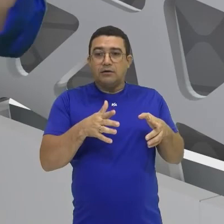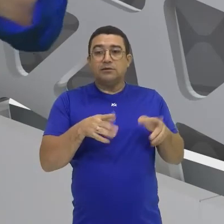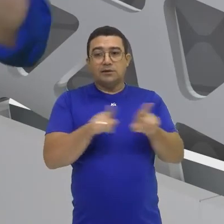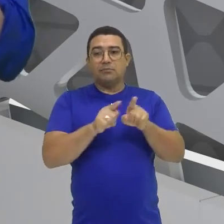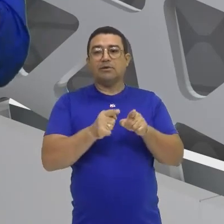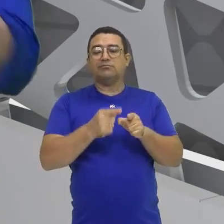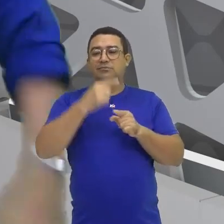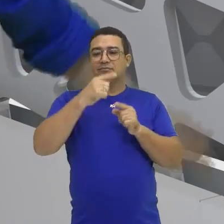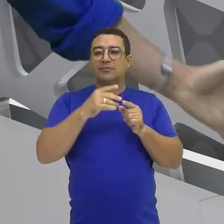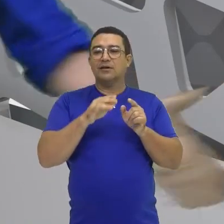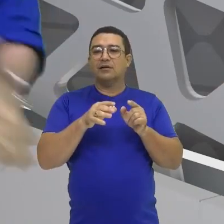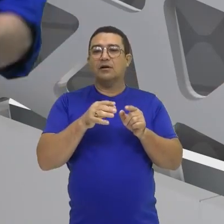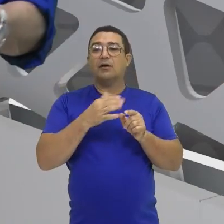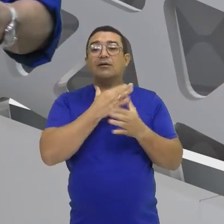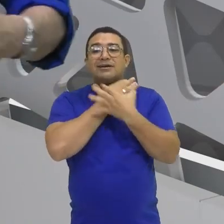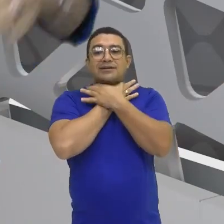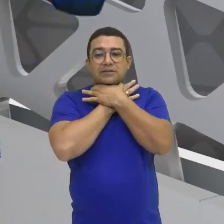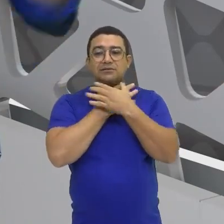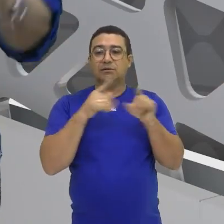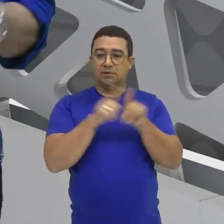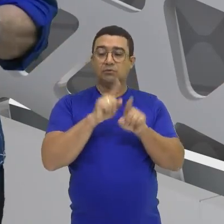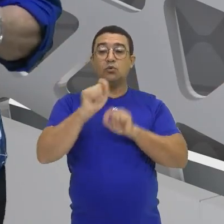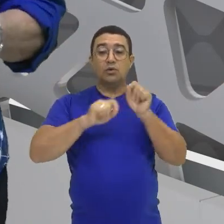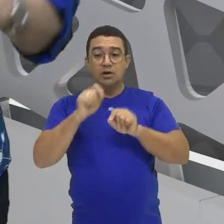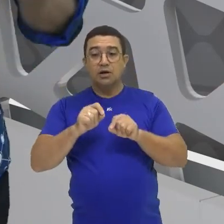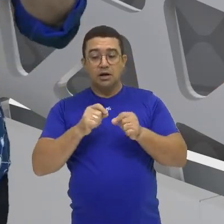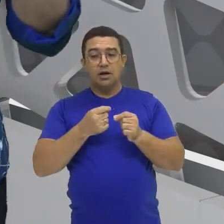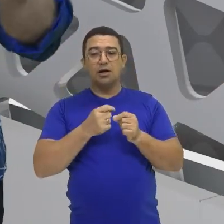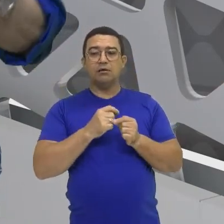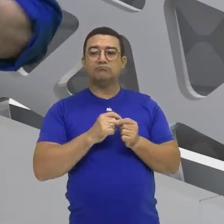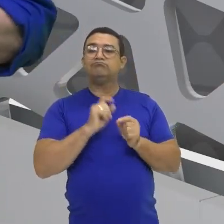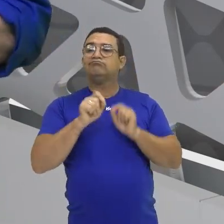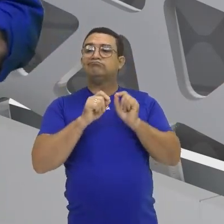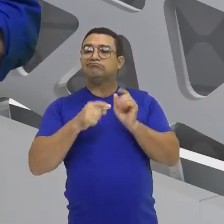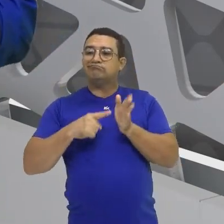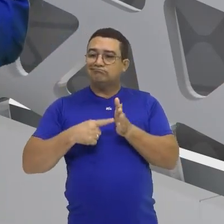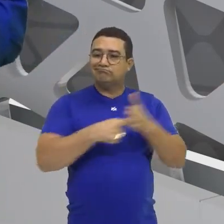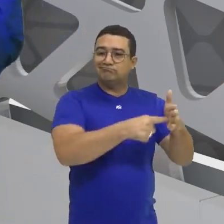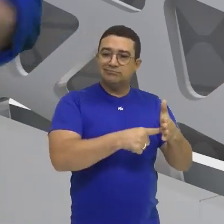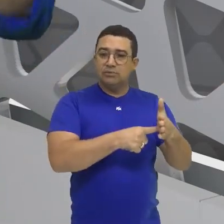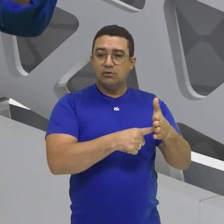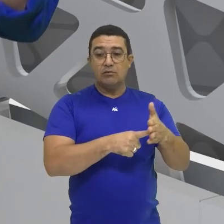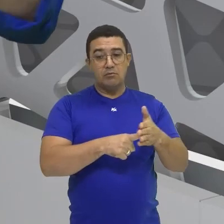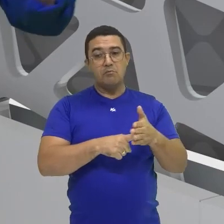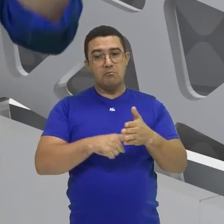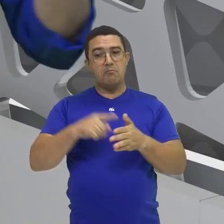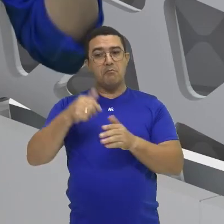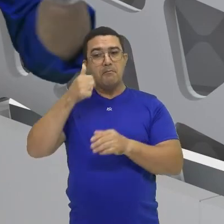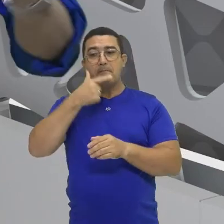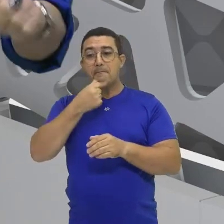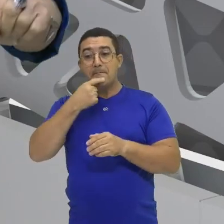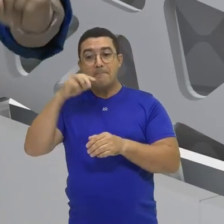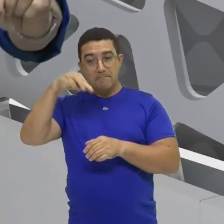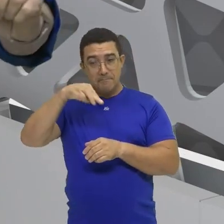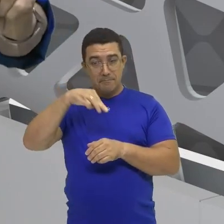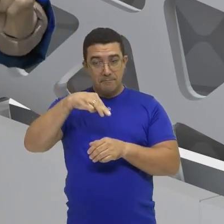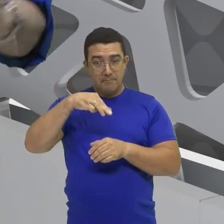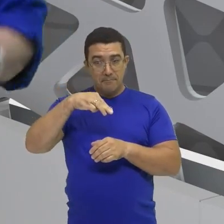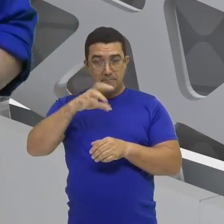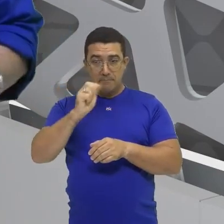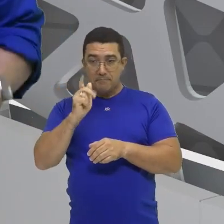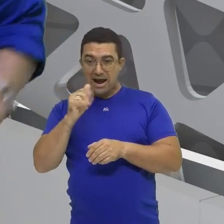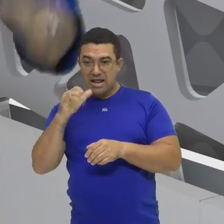Ah, eu queria esganá-lo. Seguindo, desde então, Maria levou o caso adiante para que Marco Antônio,